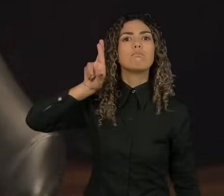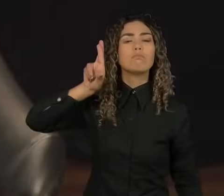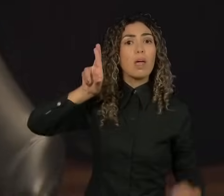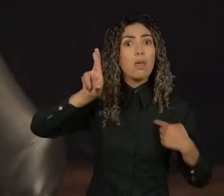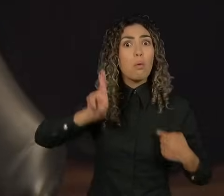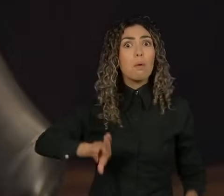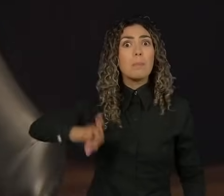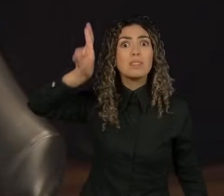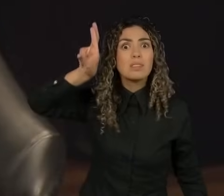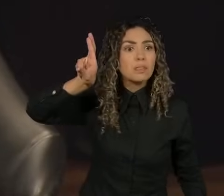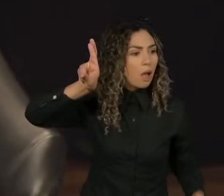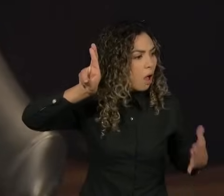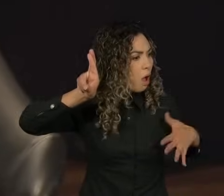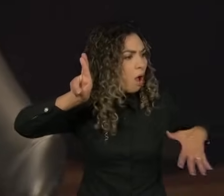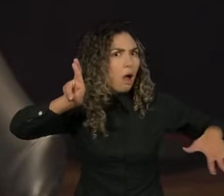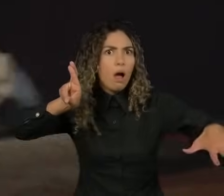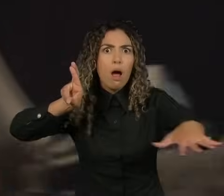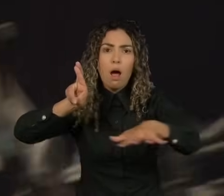inteiro.